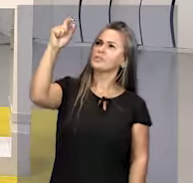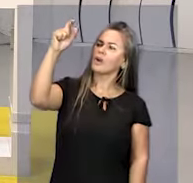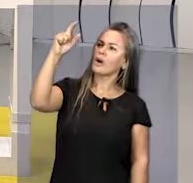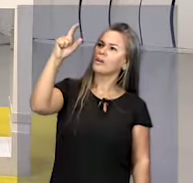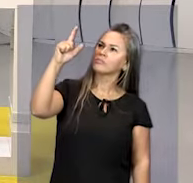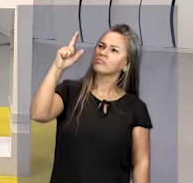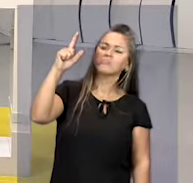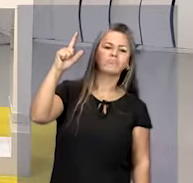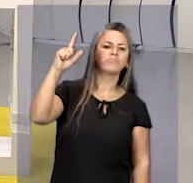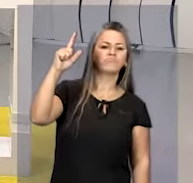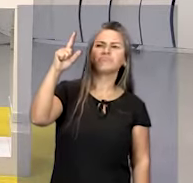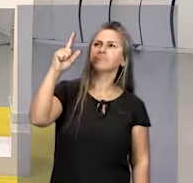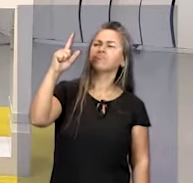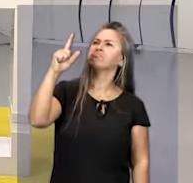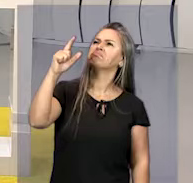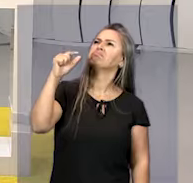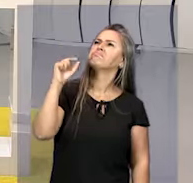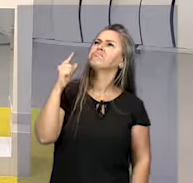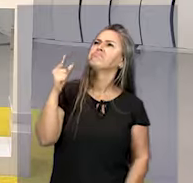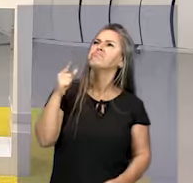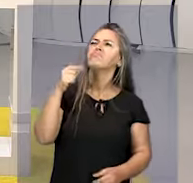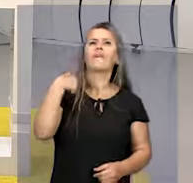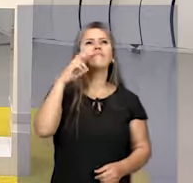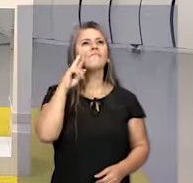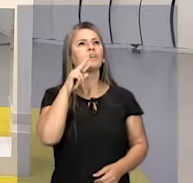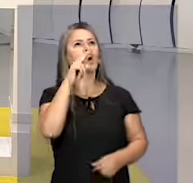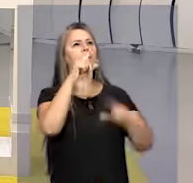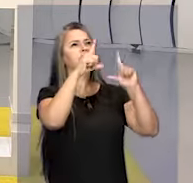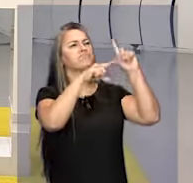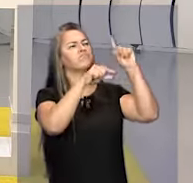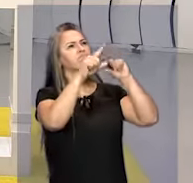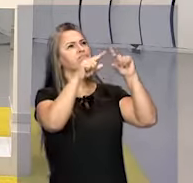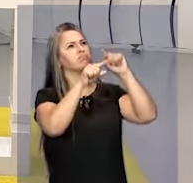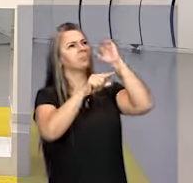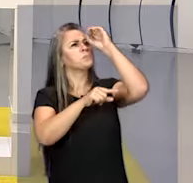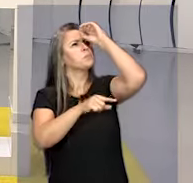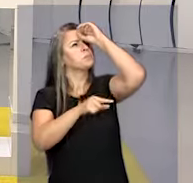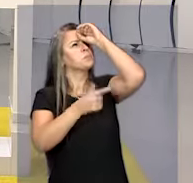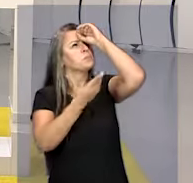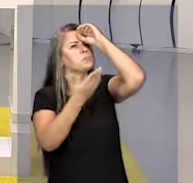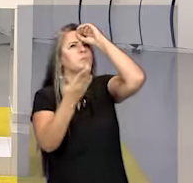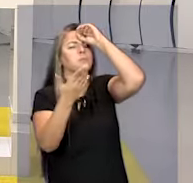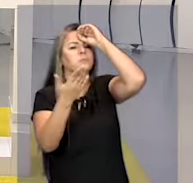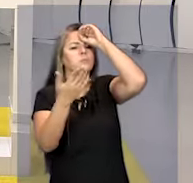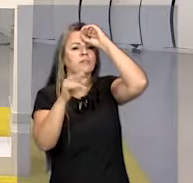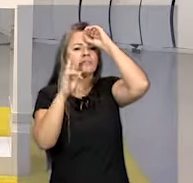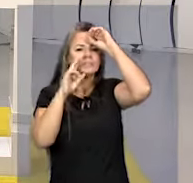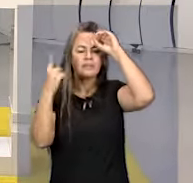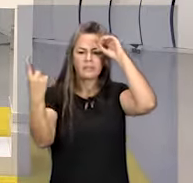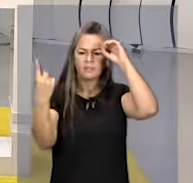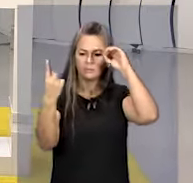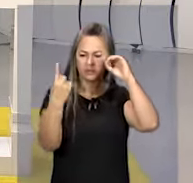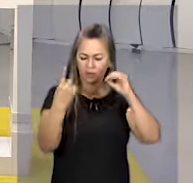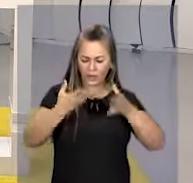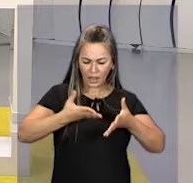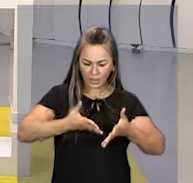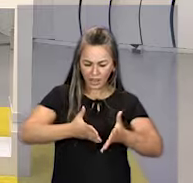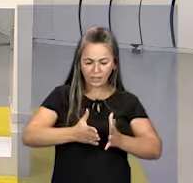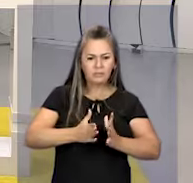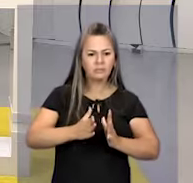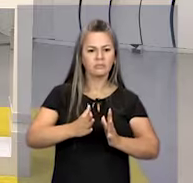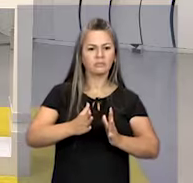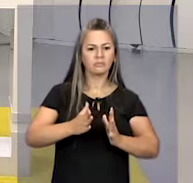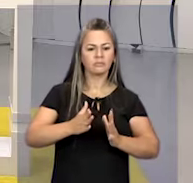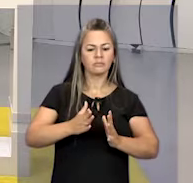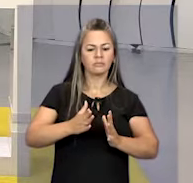sabe por quê. Você vê as estrelas brilhando no céu e não sabe por quê. Você vê as pessoas nascendo e morrendo e não sabe por